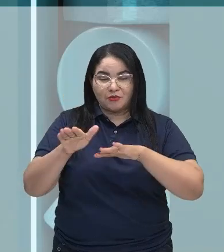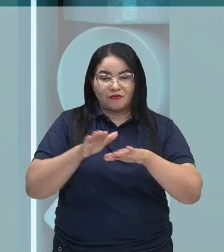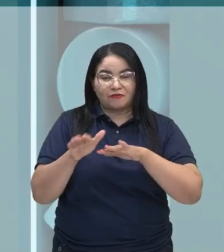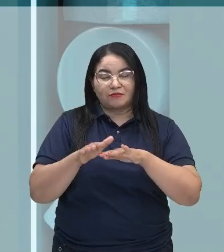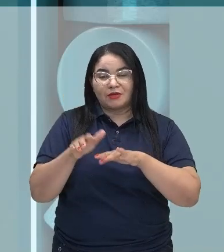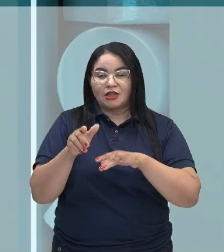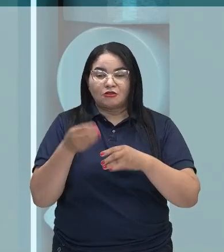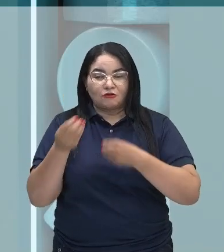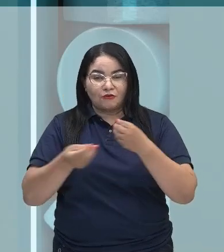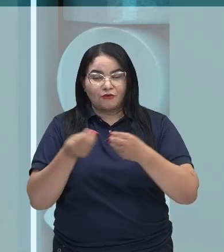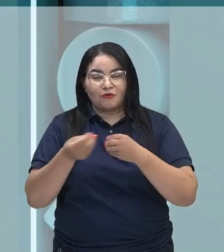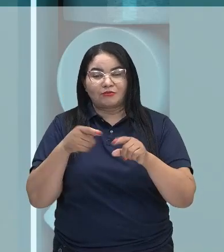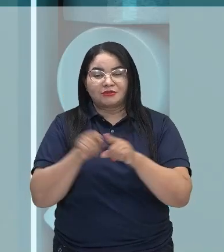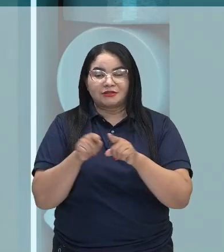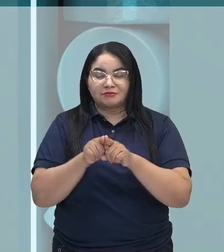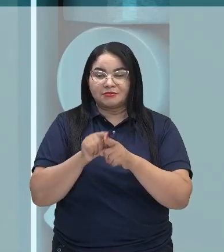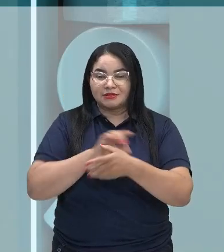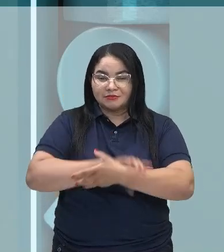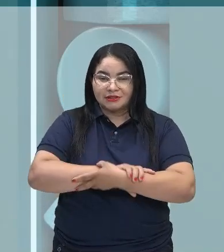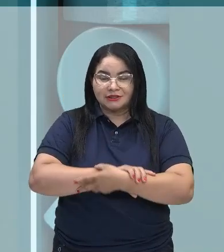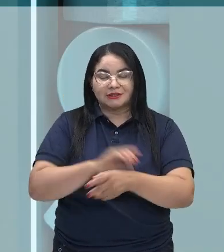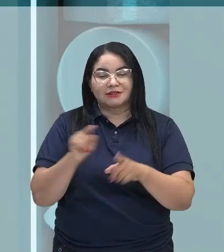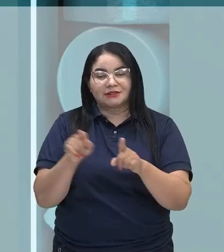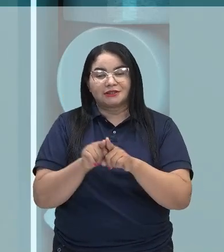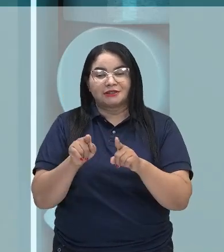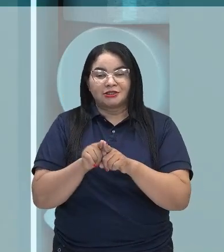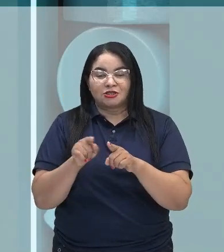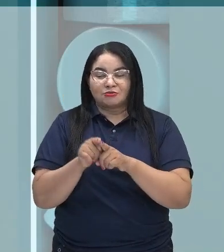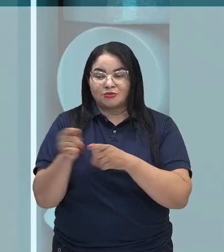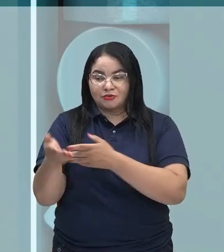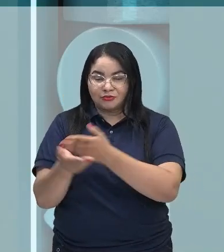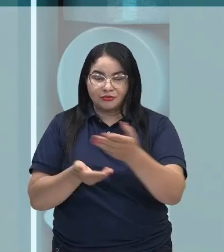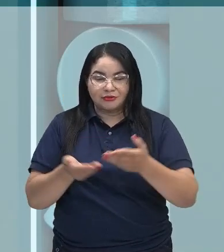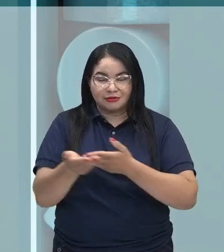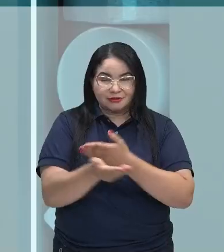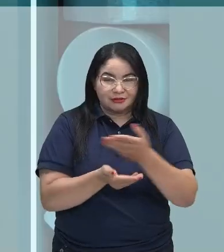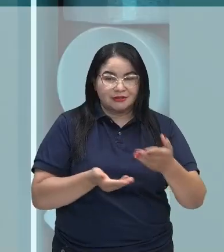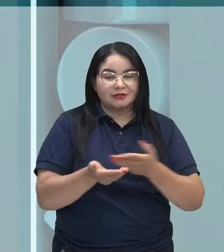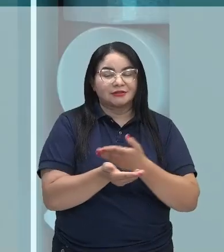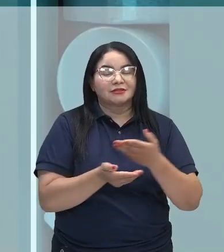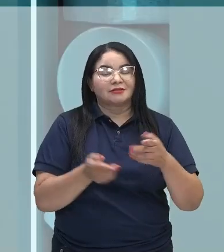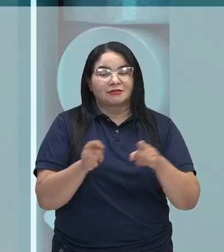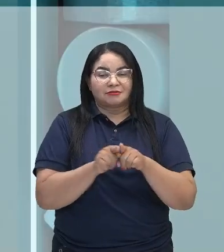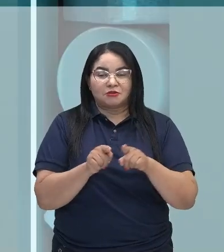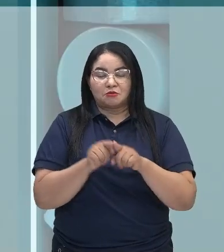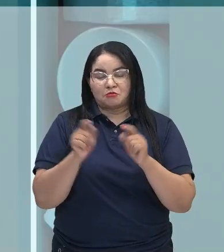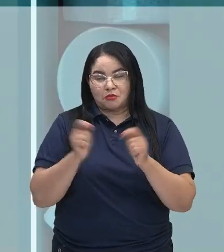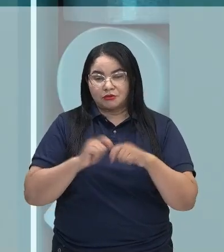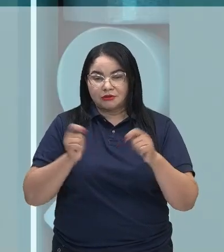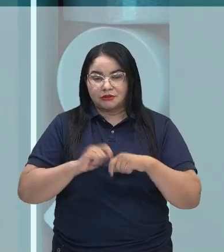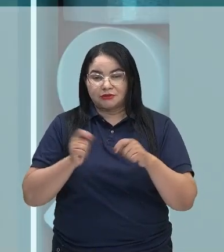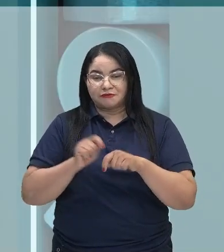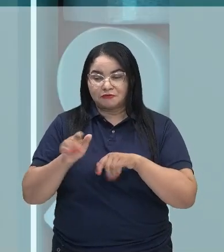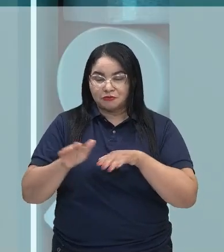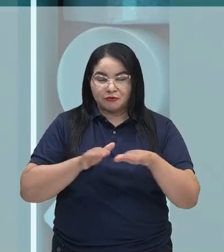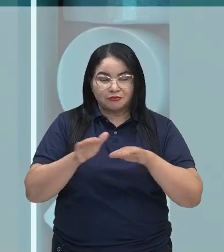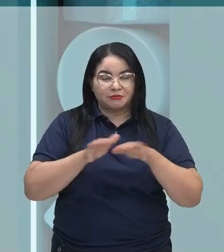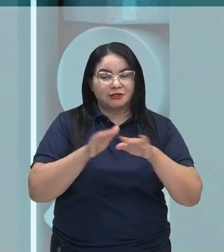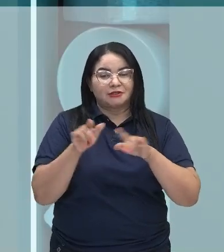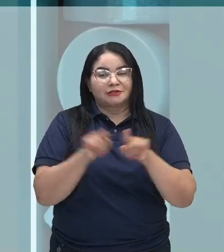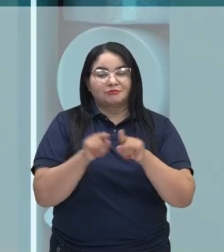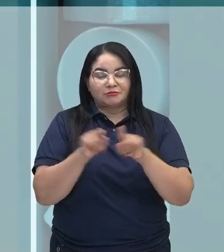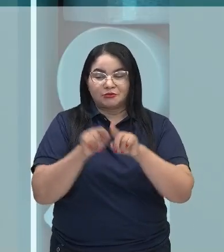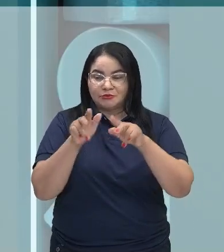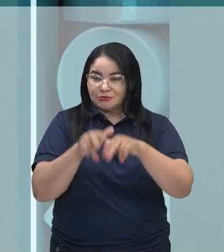essa parceria, essa interação entre eles, aí sim, eles podem tranquilamente fazer o espetáculo